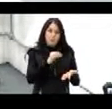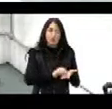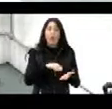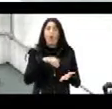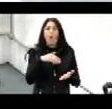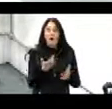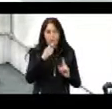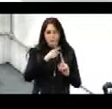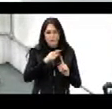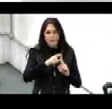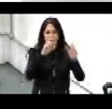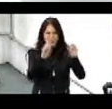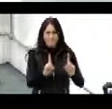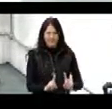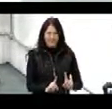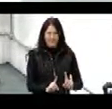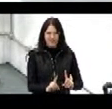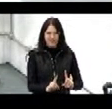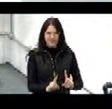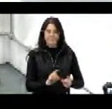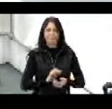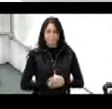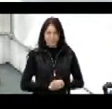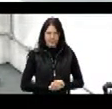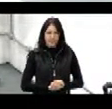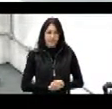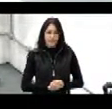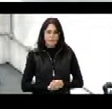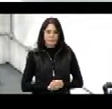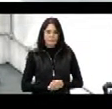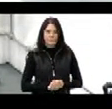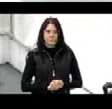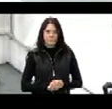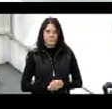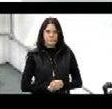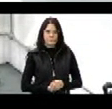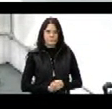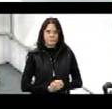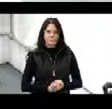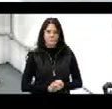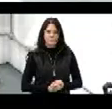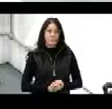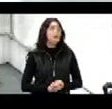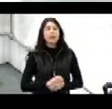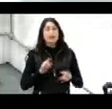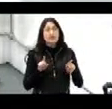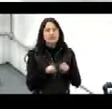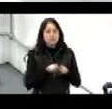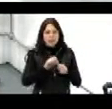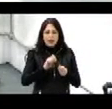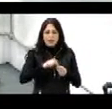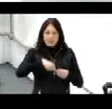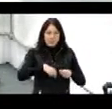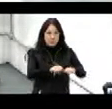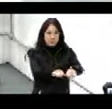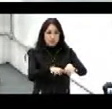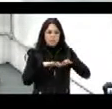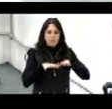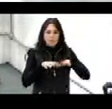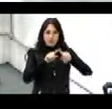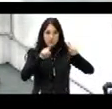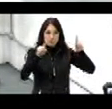aí a especificidade da deficiência. A audiência pública no Ministério do Trabalho,